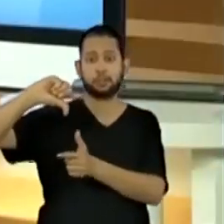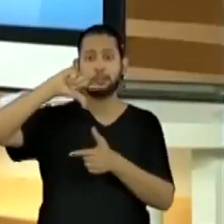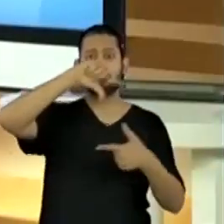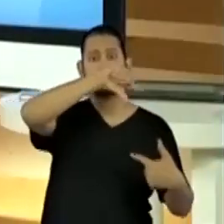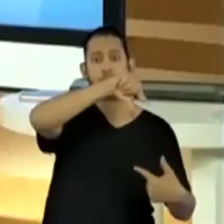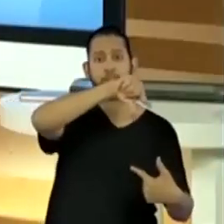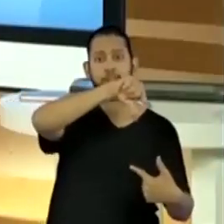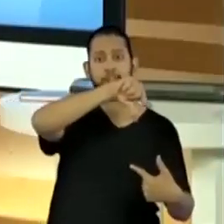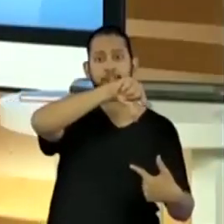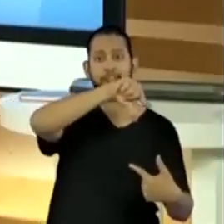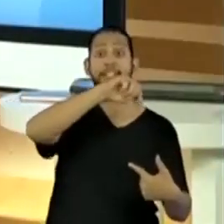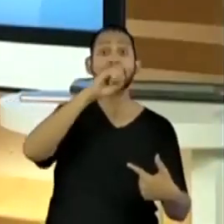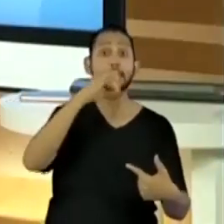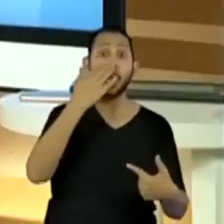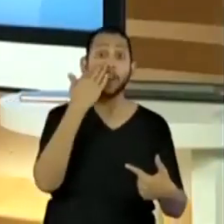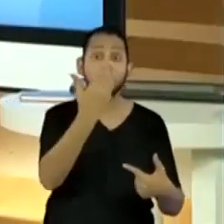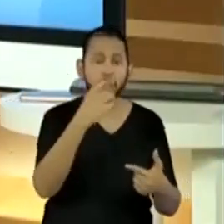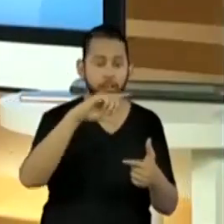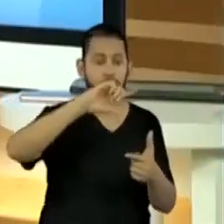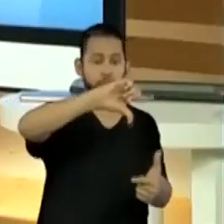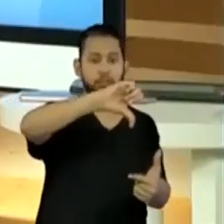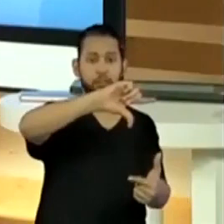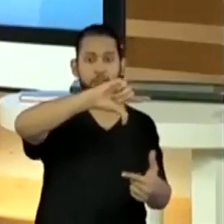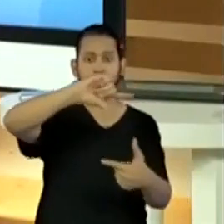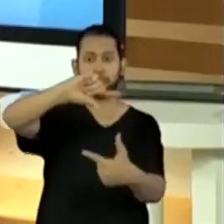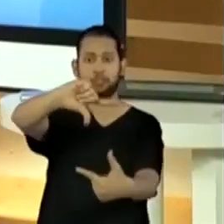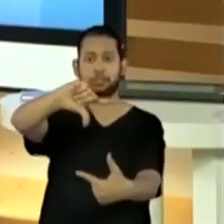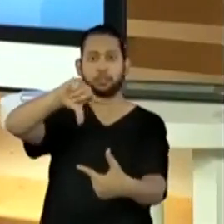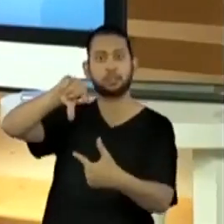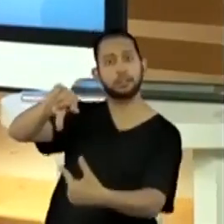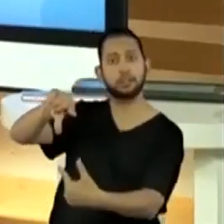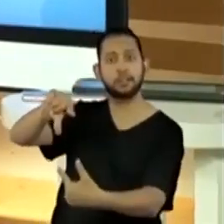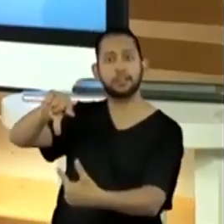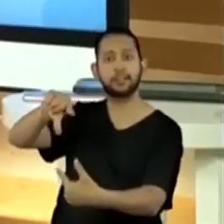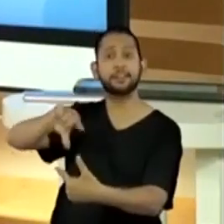aqui, aqui e